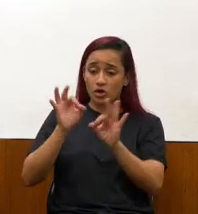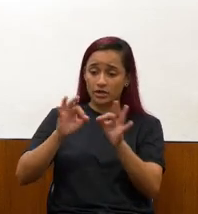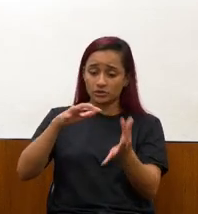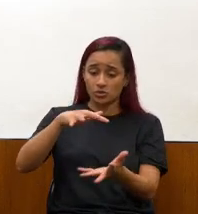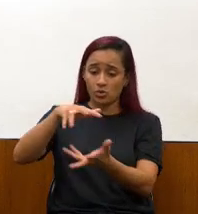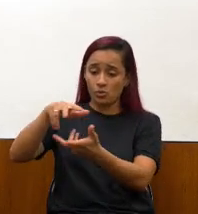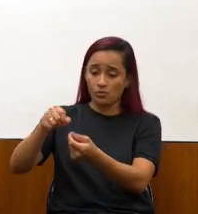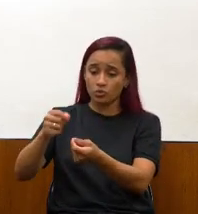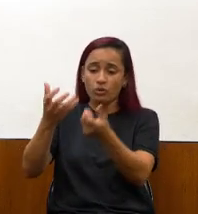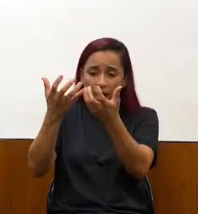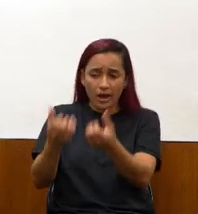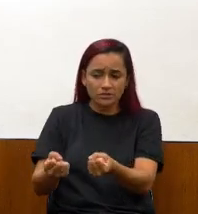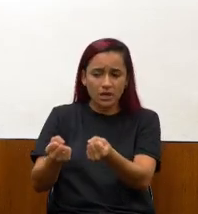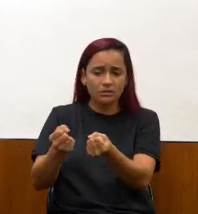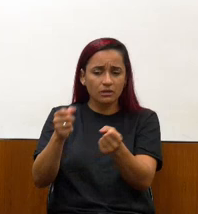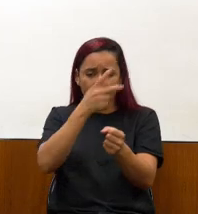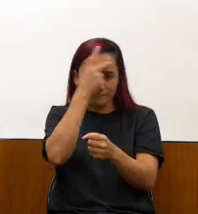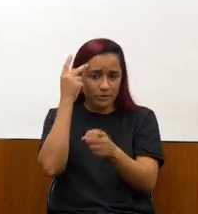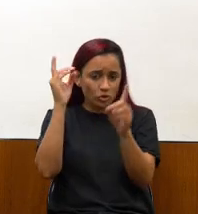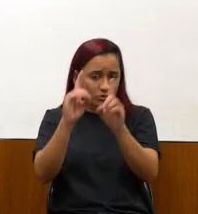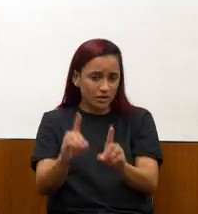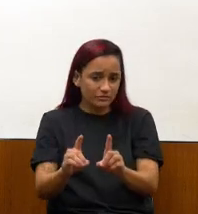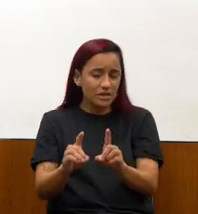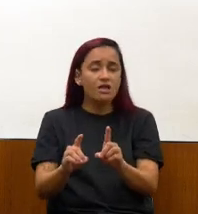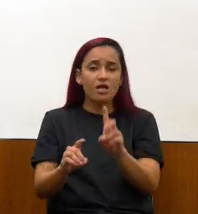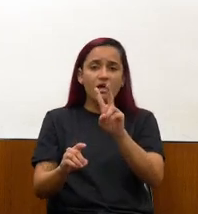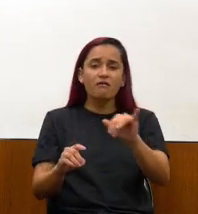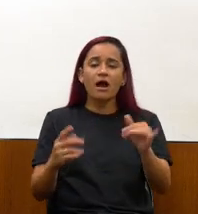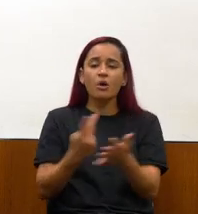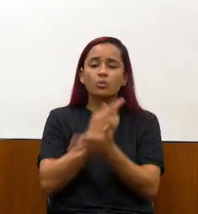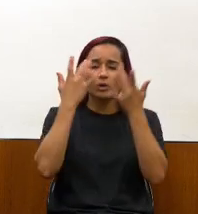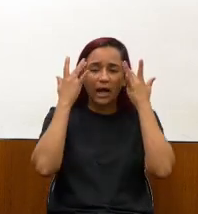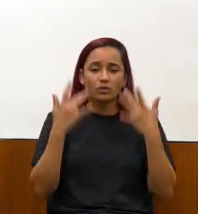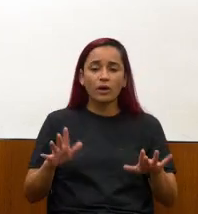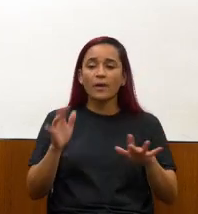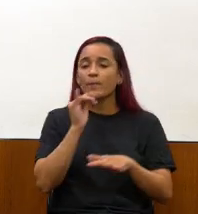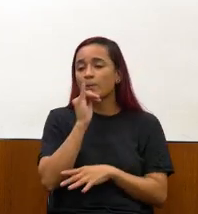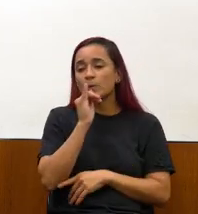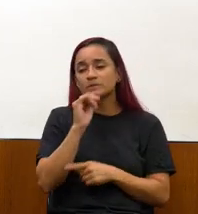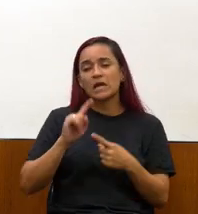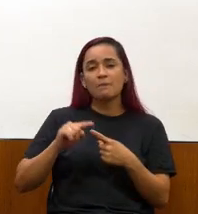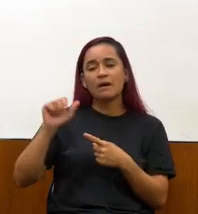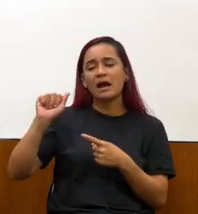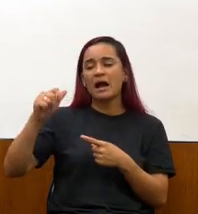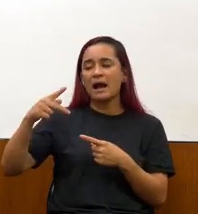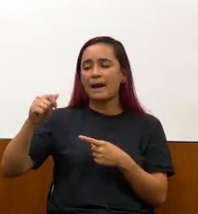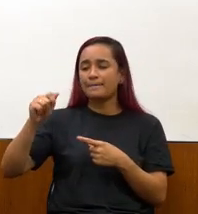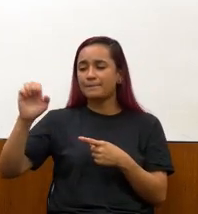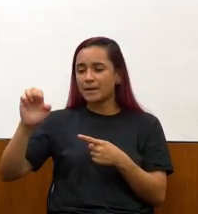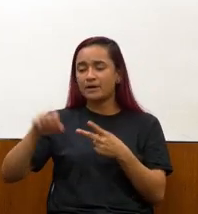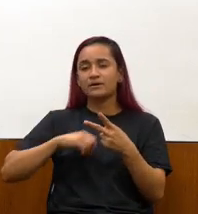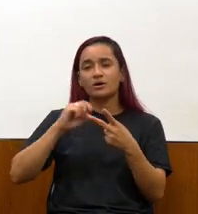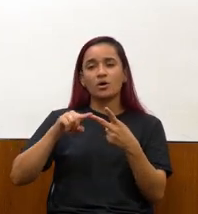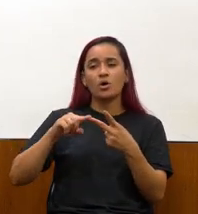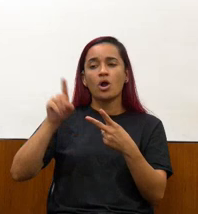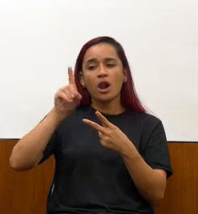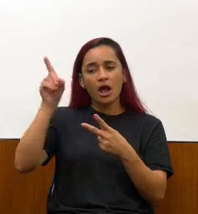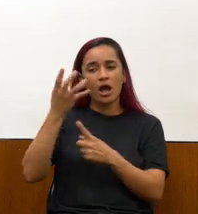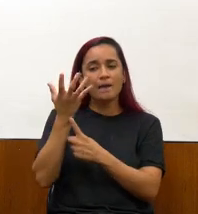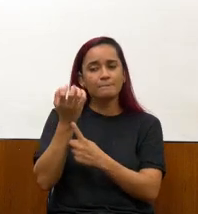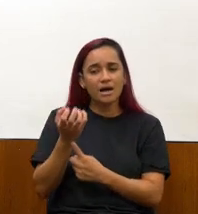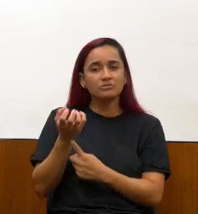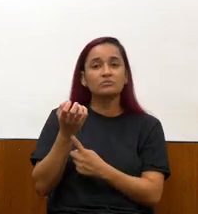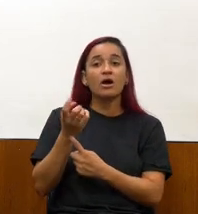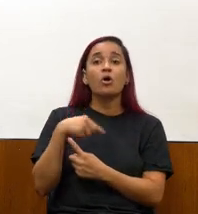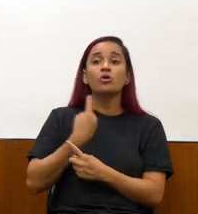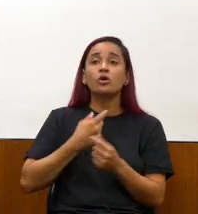para receber as pessoas com deficiência. E lá nas APAES, e lá no Instituto Mano Dal, quando a gente propõe oficinas, capacitações específicas de